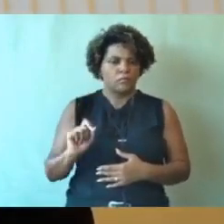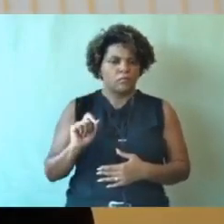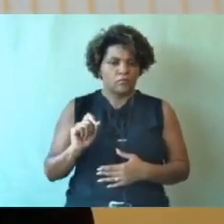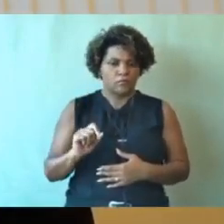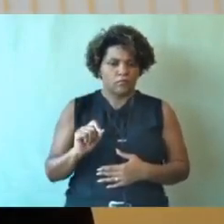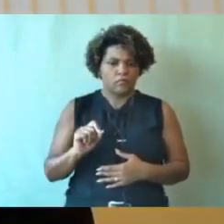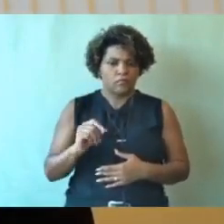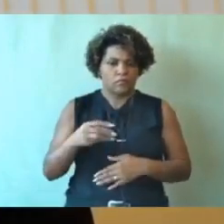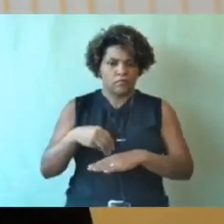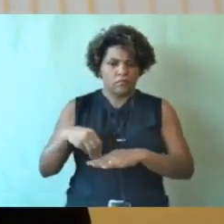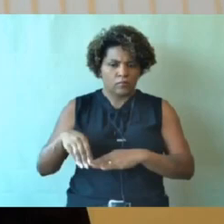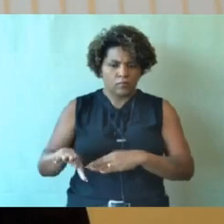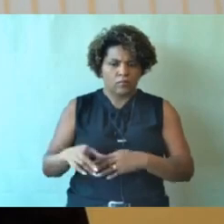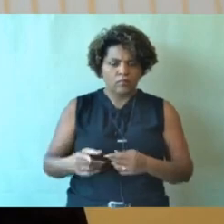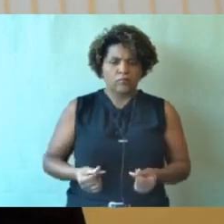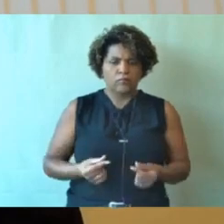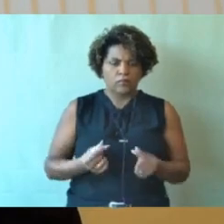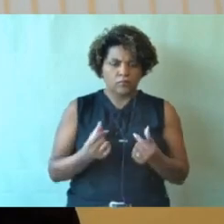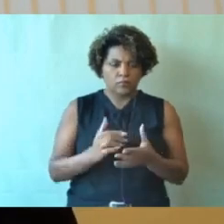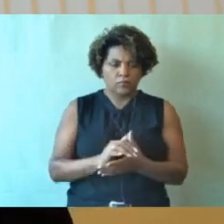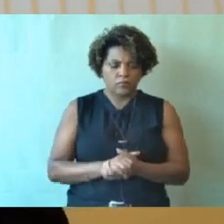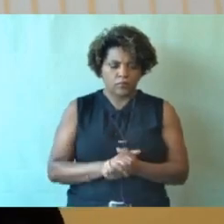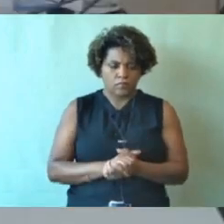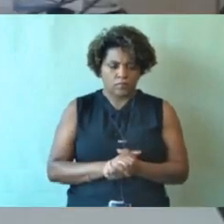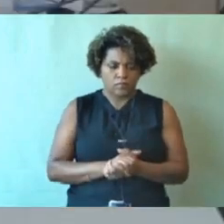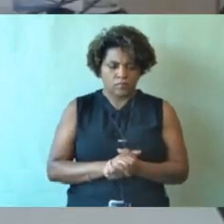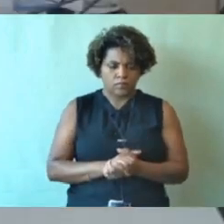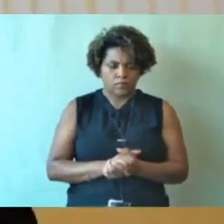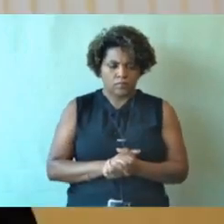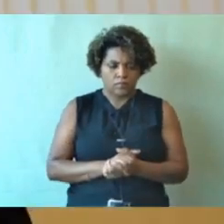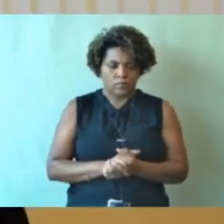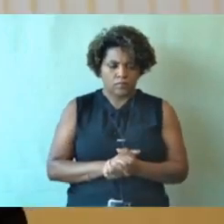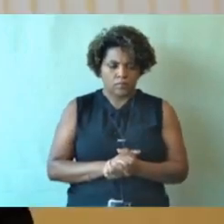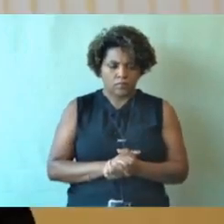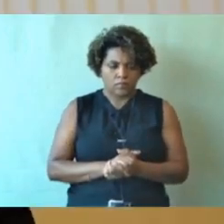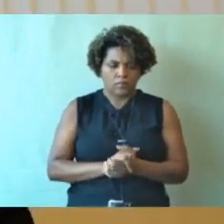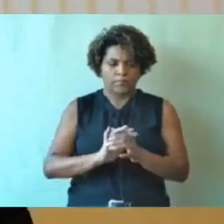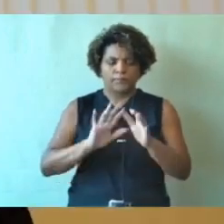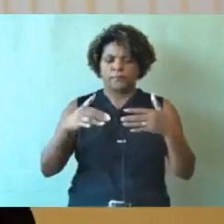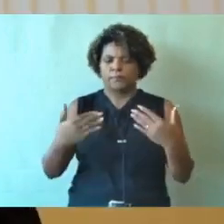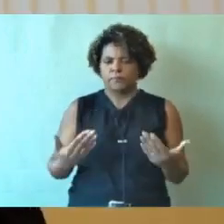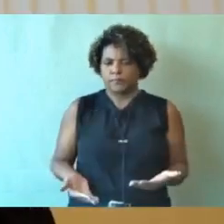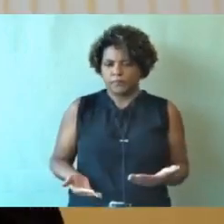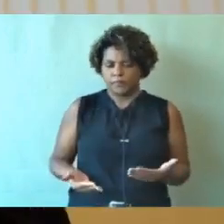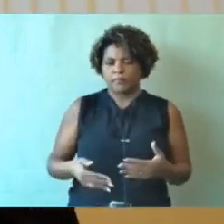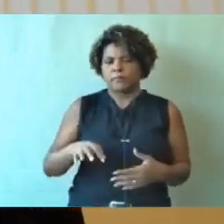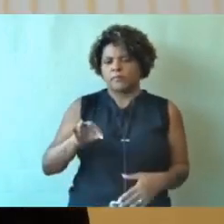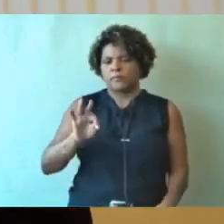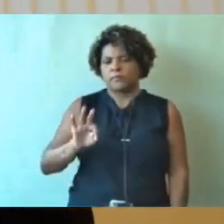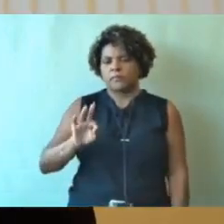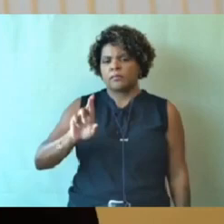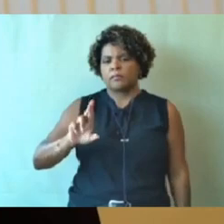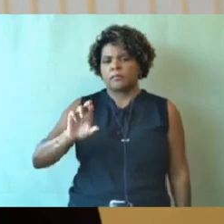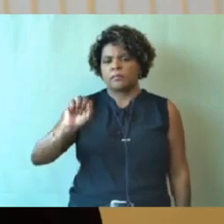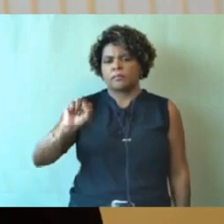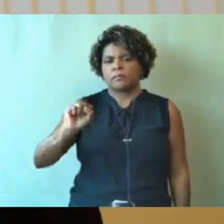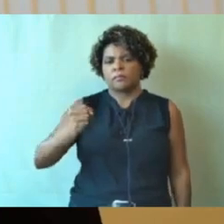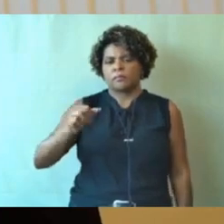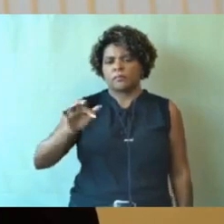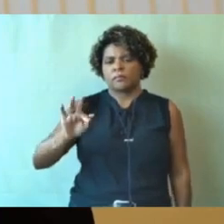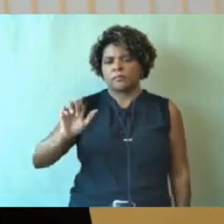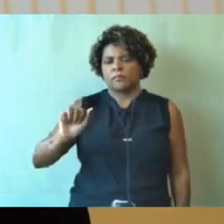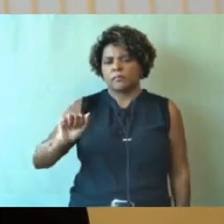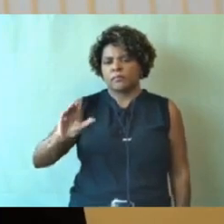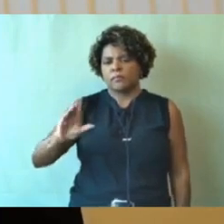falhou o áudio, mas vai lá, pode responder. A Transpasso informa por empresa tudo que